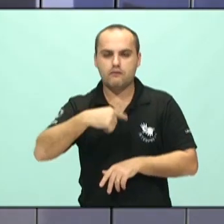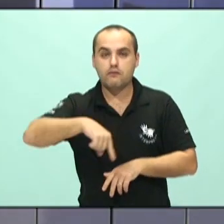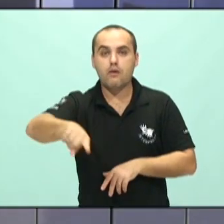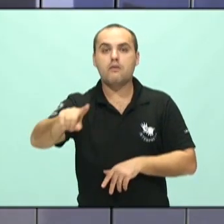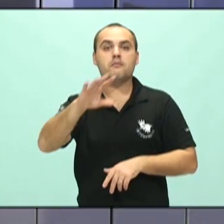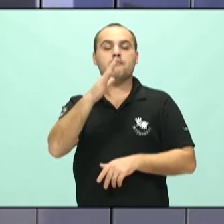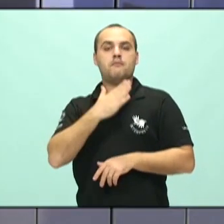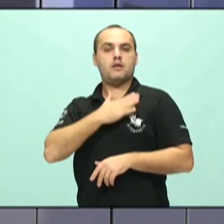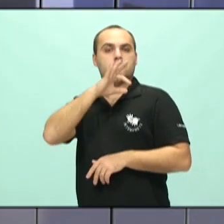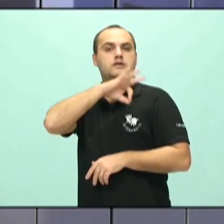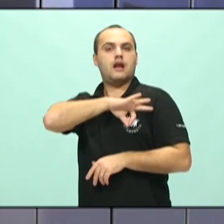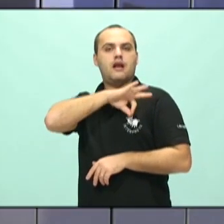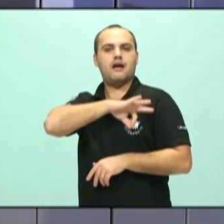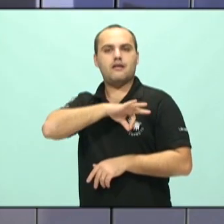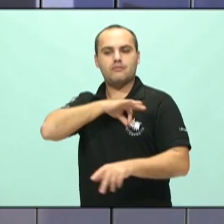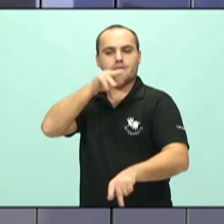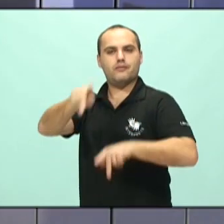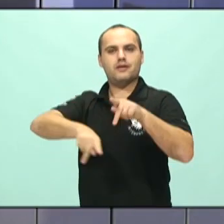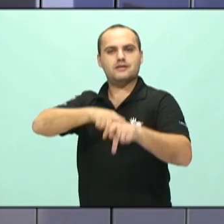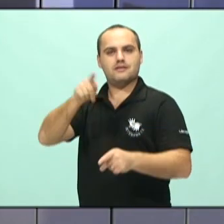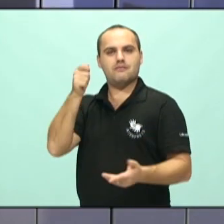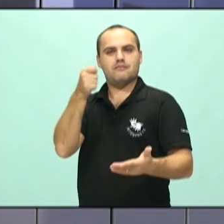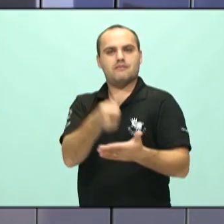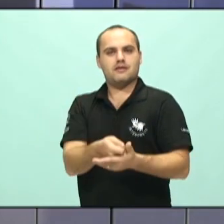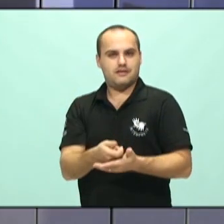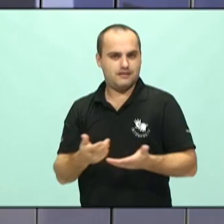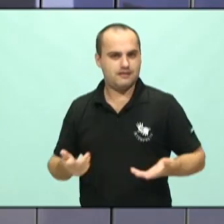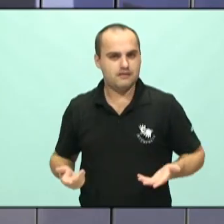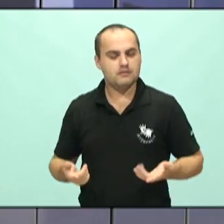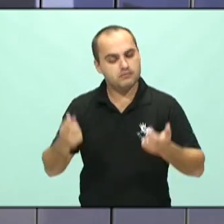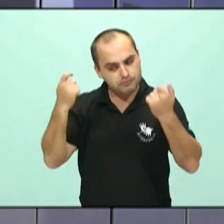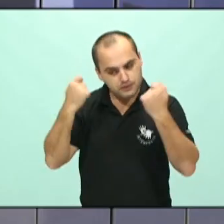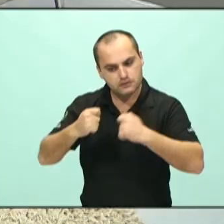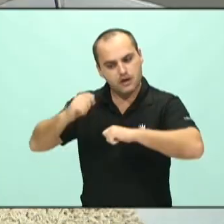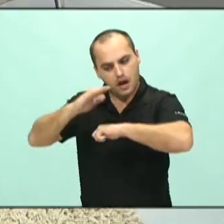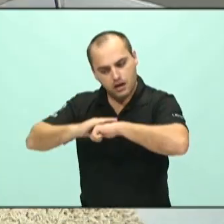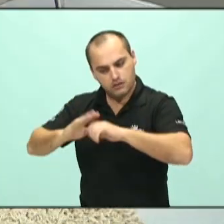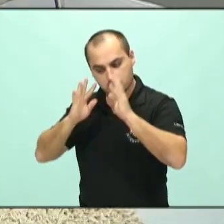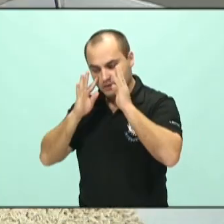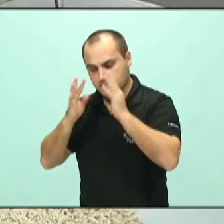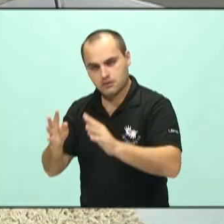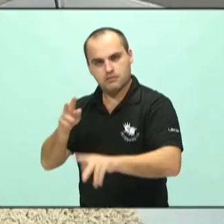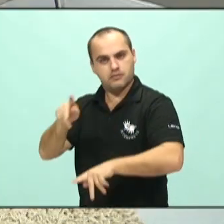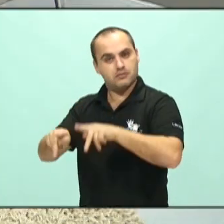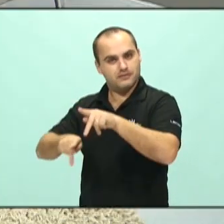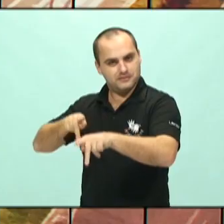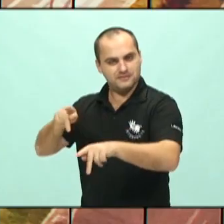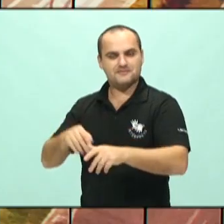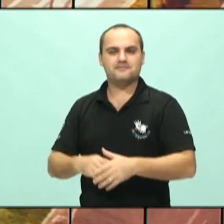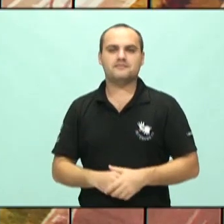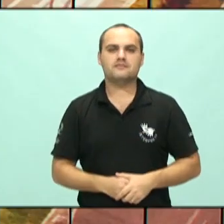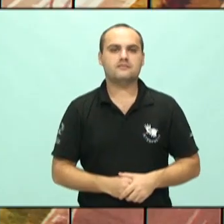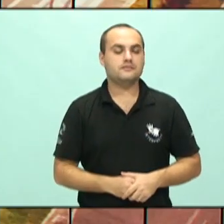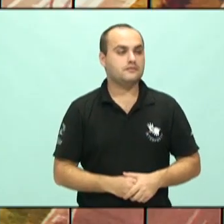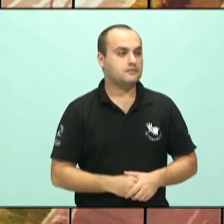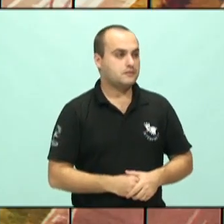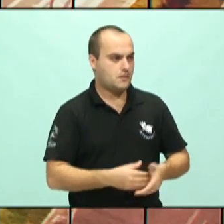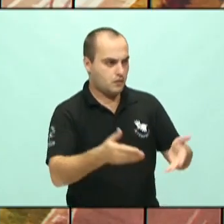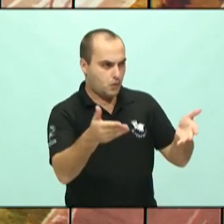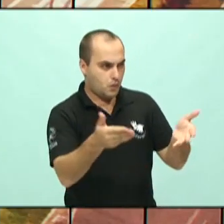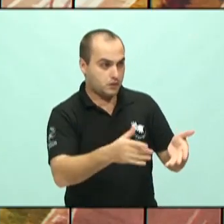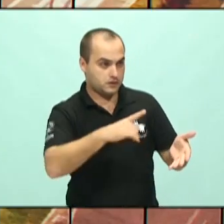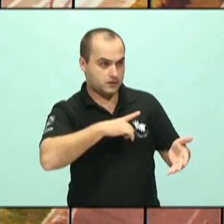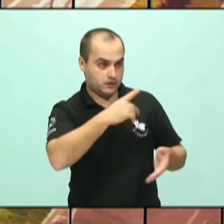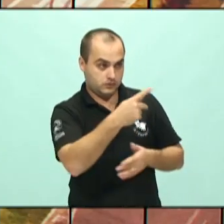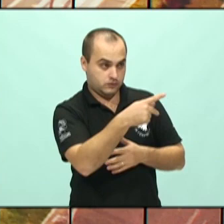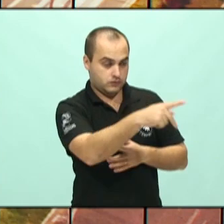isso e nós temos que dar respeito, temos que dar carinho e atenção para o nosso povo. O senhor hoje conta no seu gabinete com uma